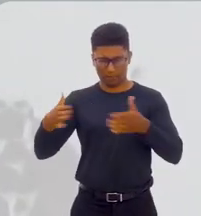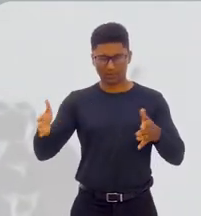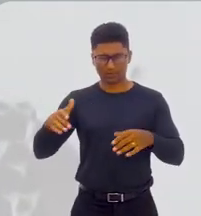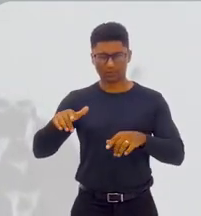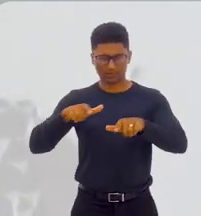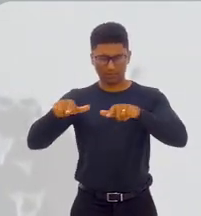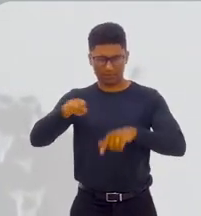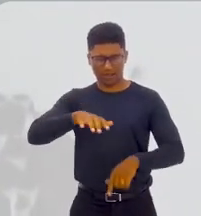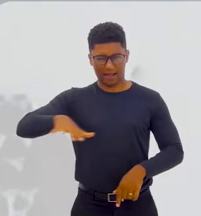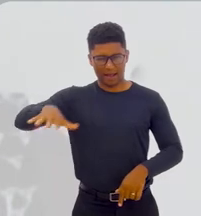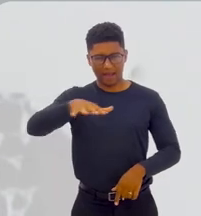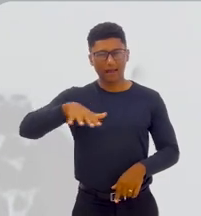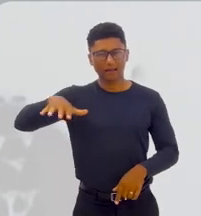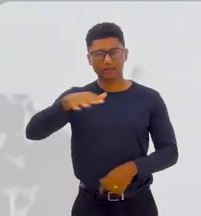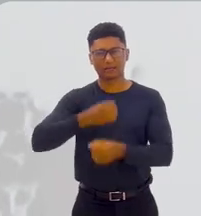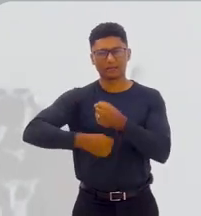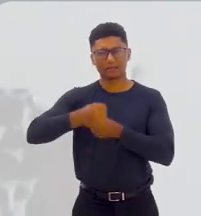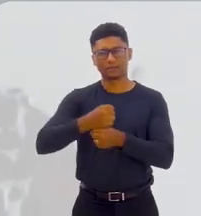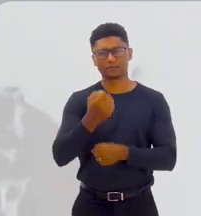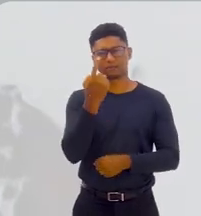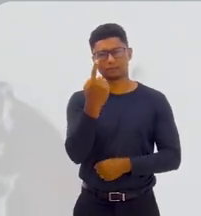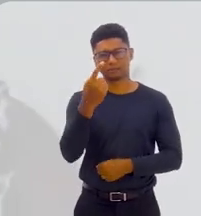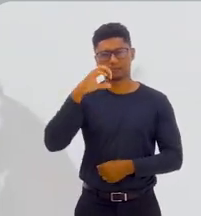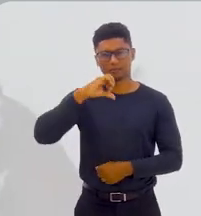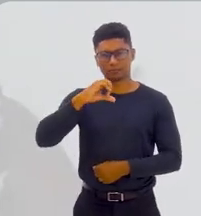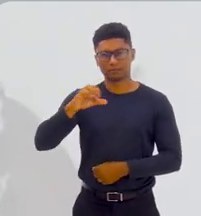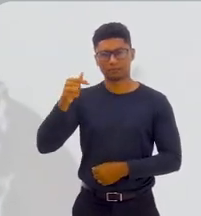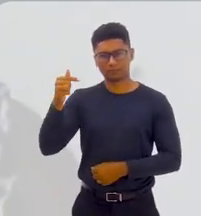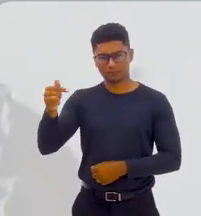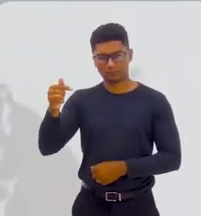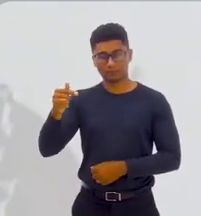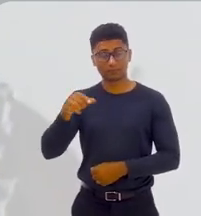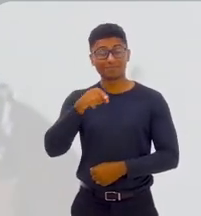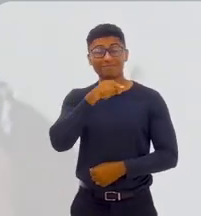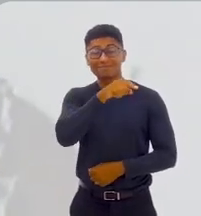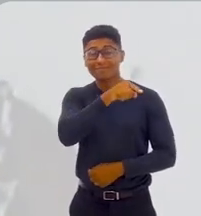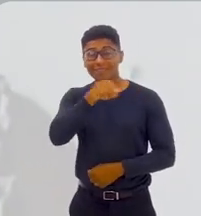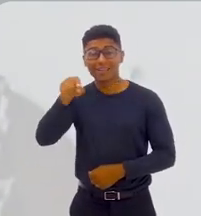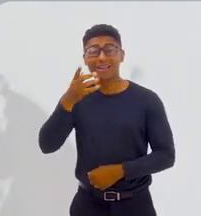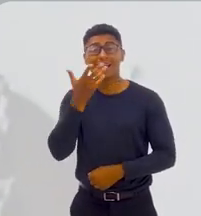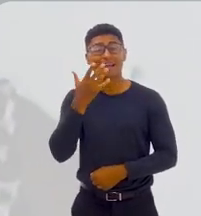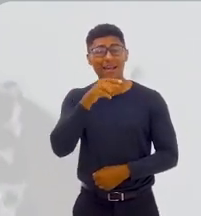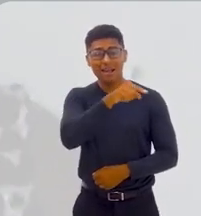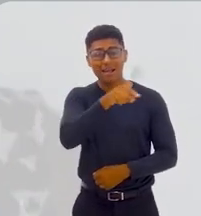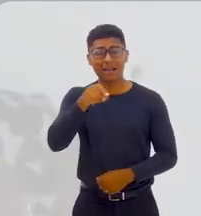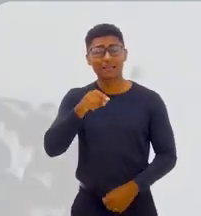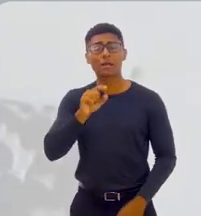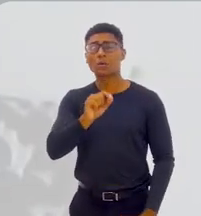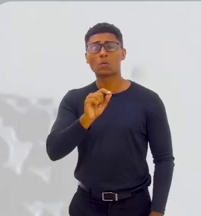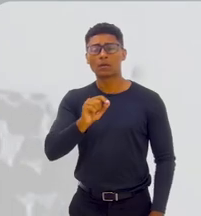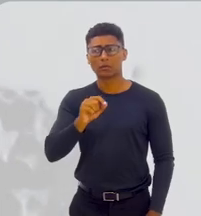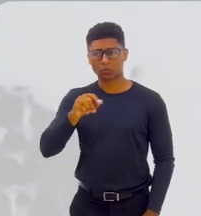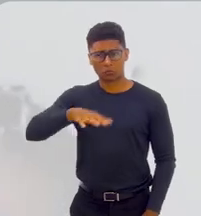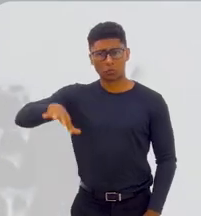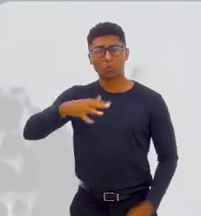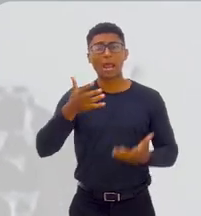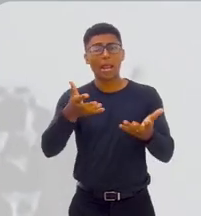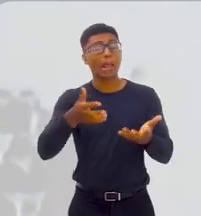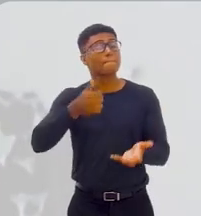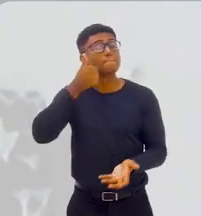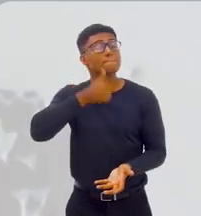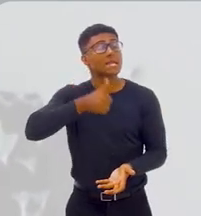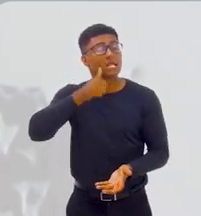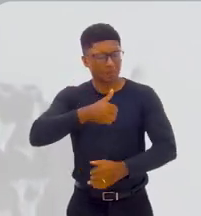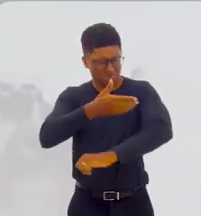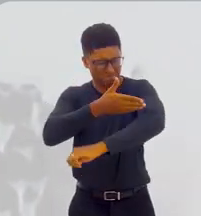comecei a trabalhar com infância, que foi em 97, a queridinha da fila dos habilitados para adoção era uma menina branca,